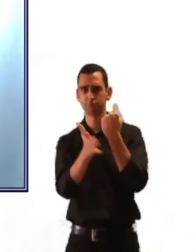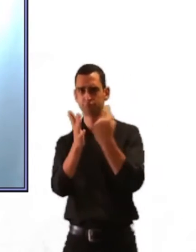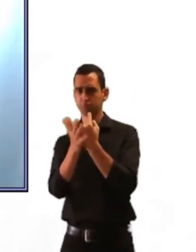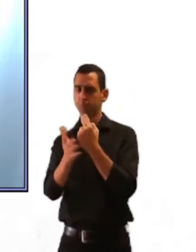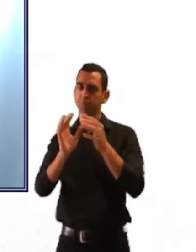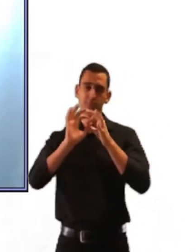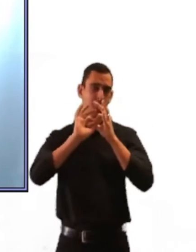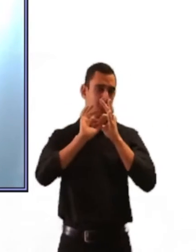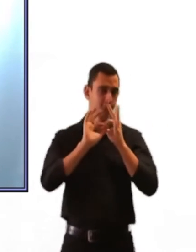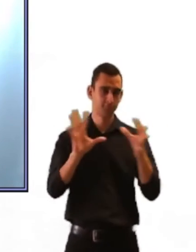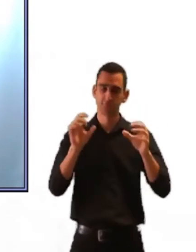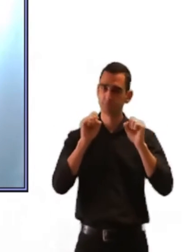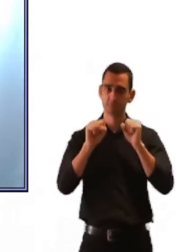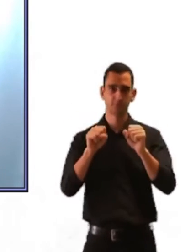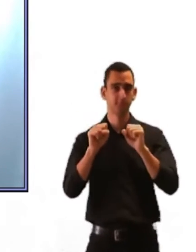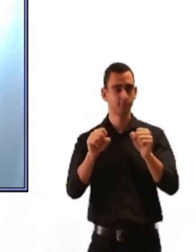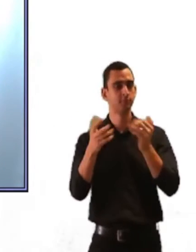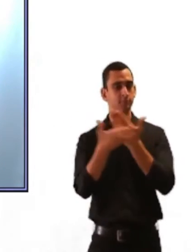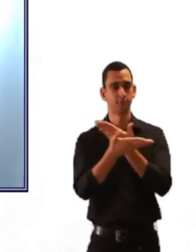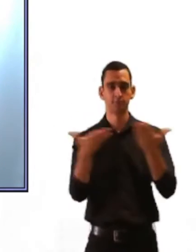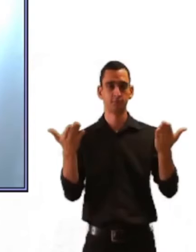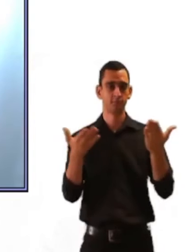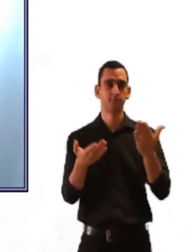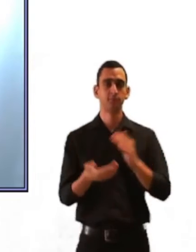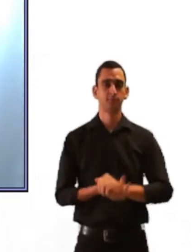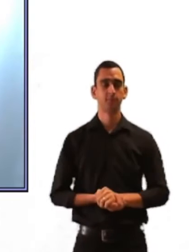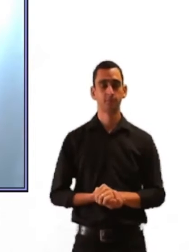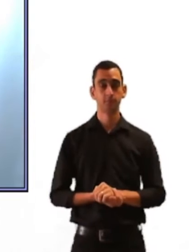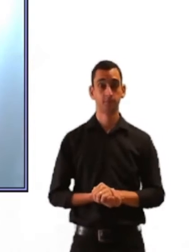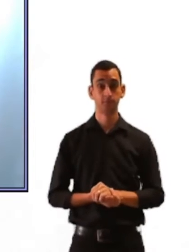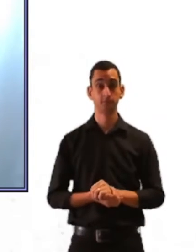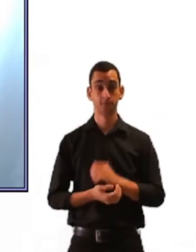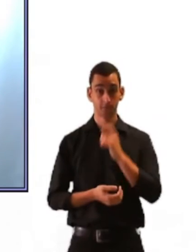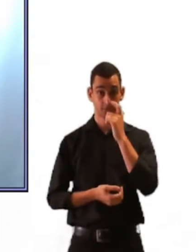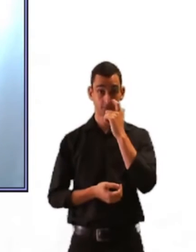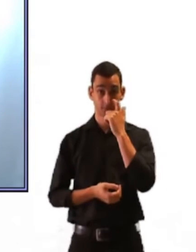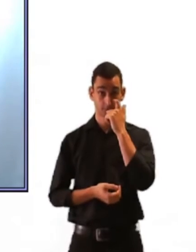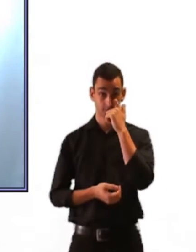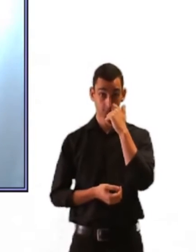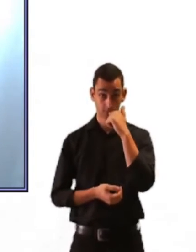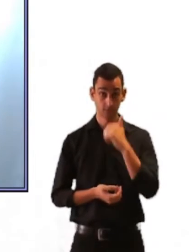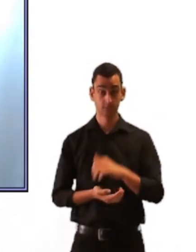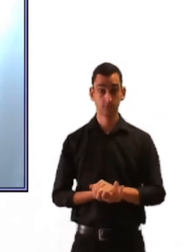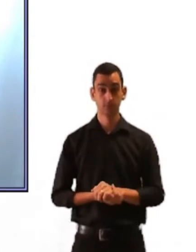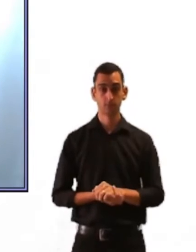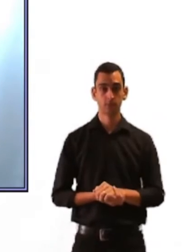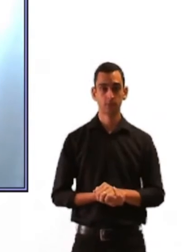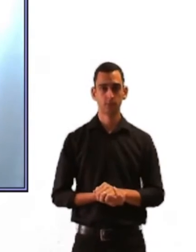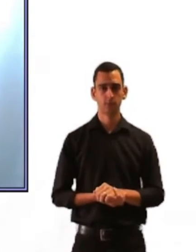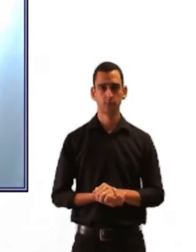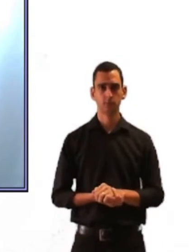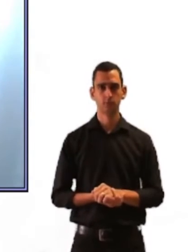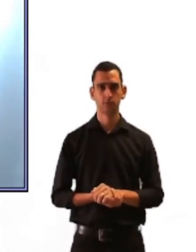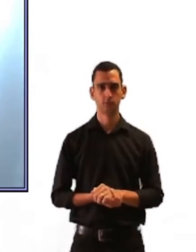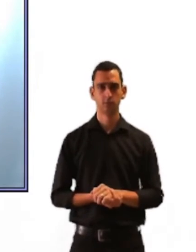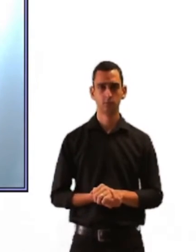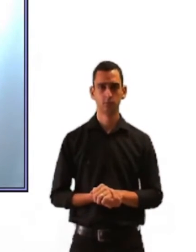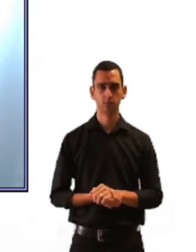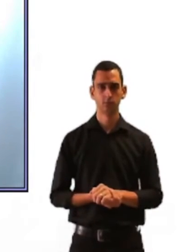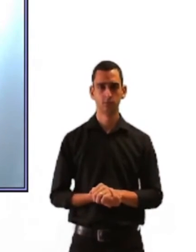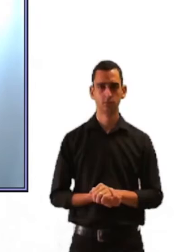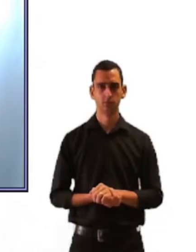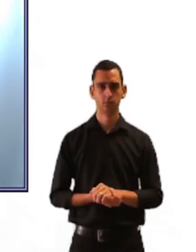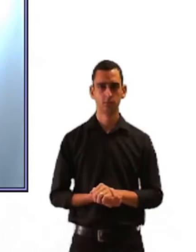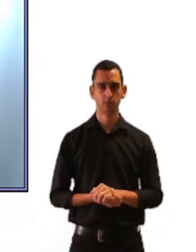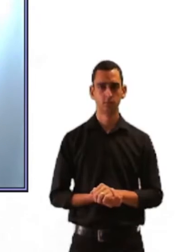aí um retorno, salvo engano. Ah, sim. Doutor Ricardo, parabéns pela brilhante exposição. Você é